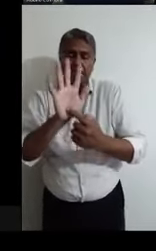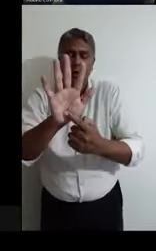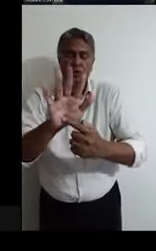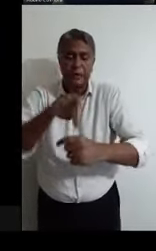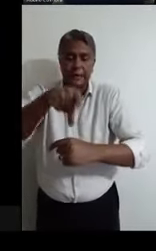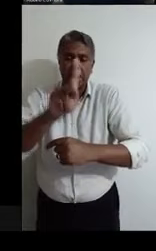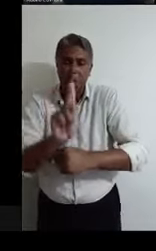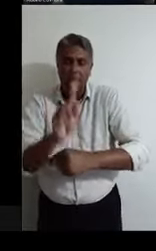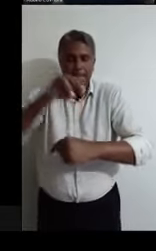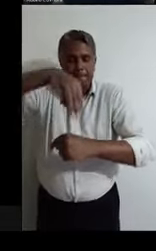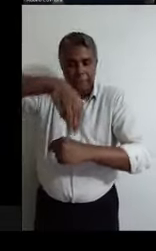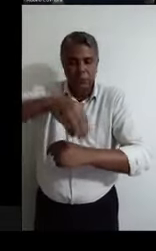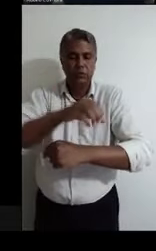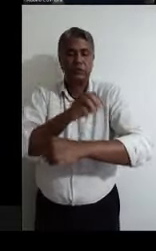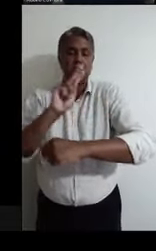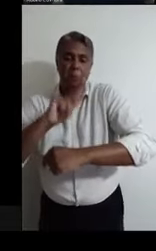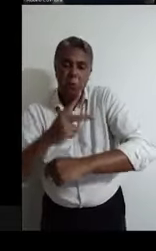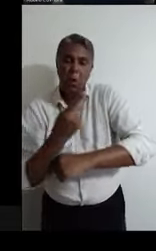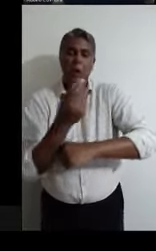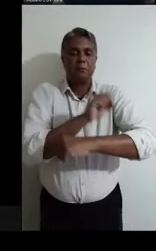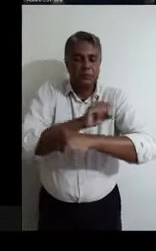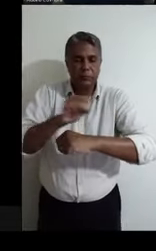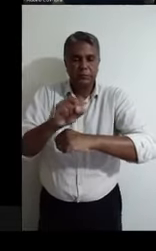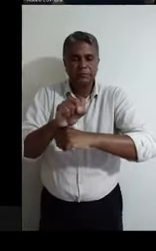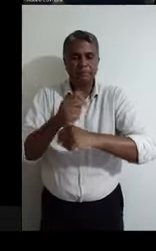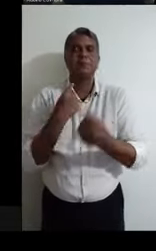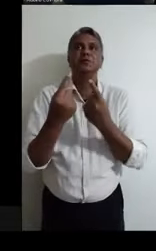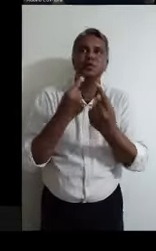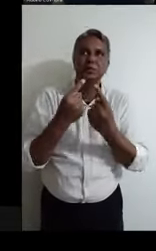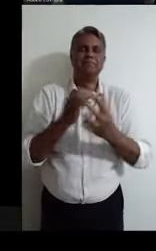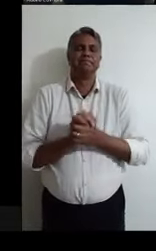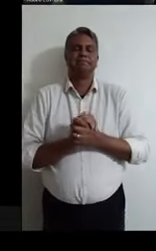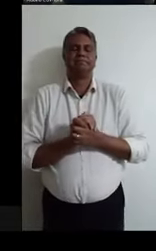por segundo? Vamos discutir então a unidade de SI de aceleração.